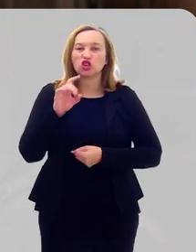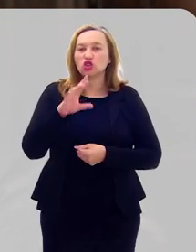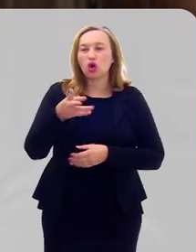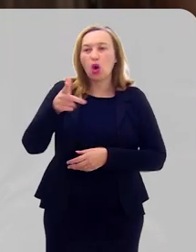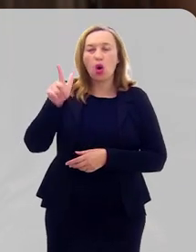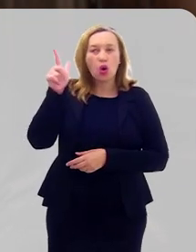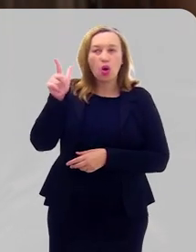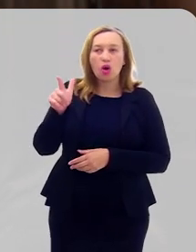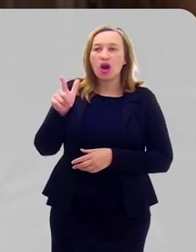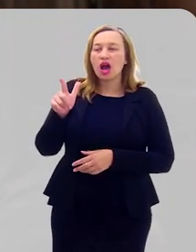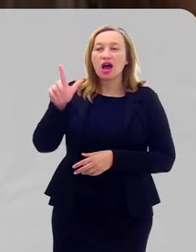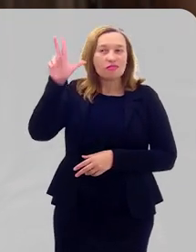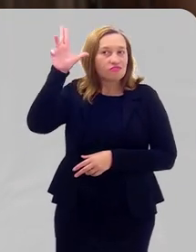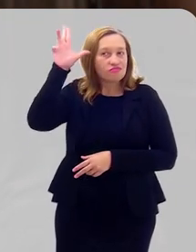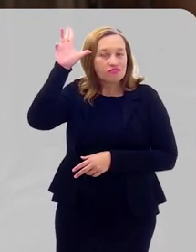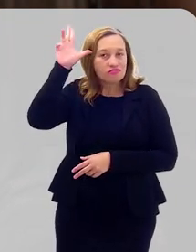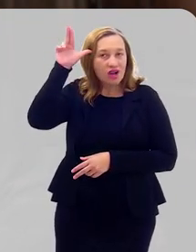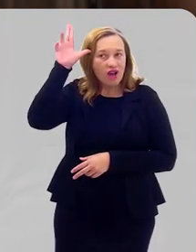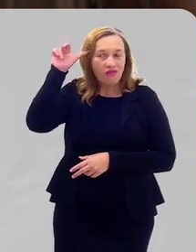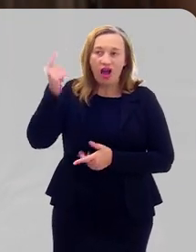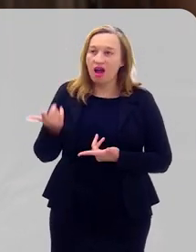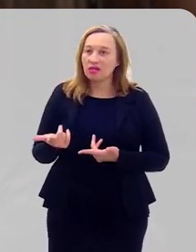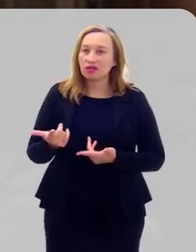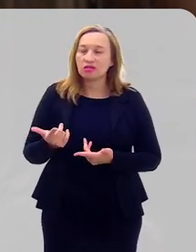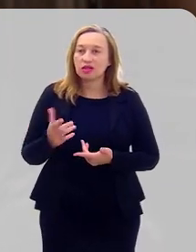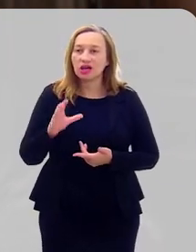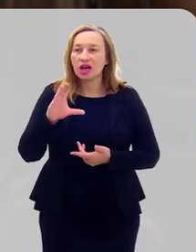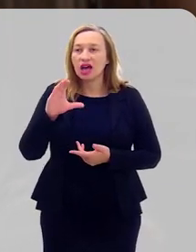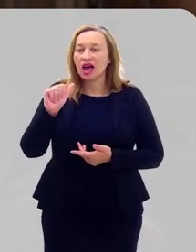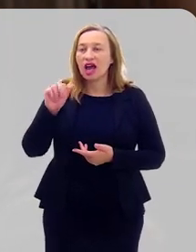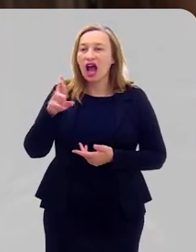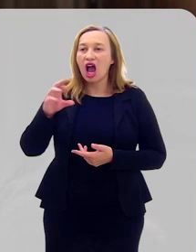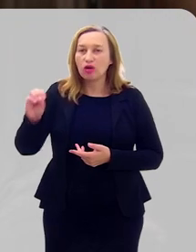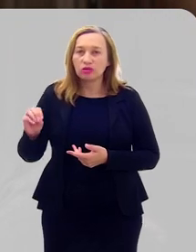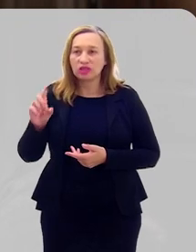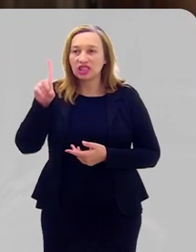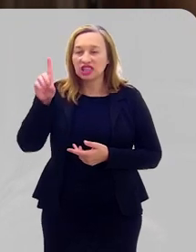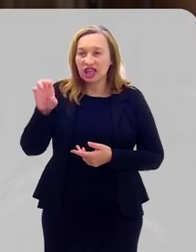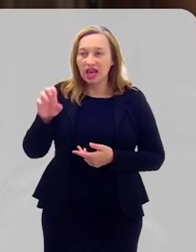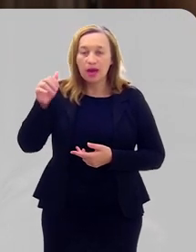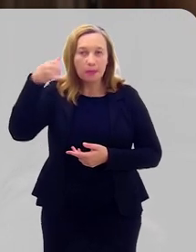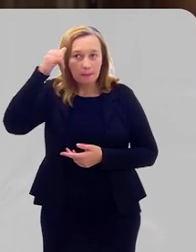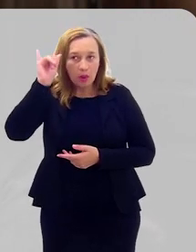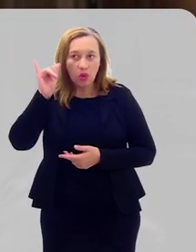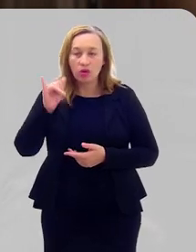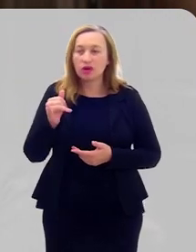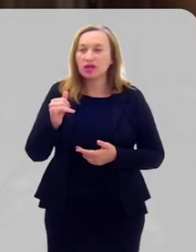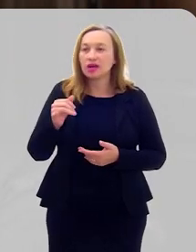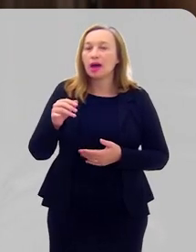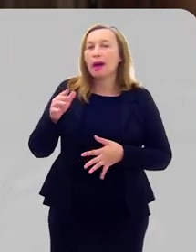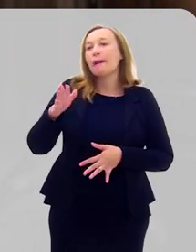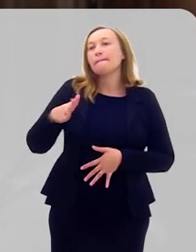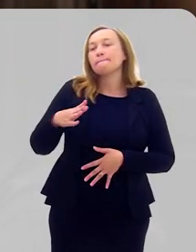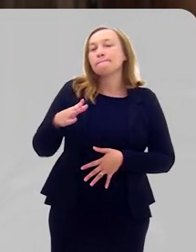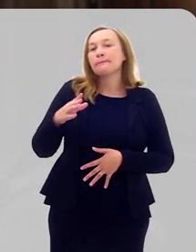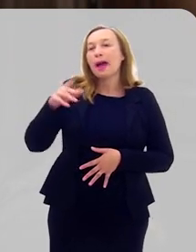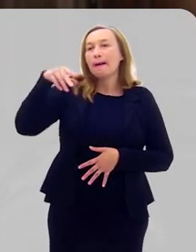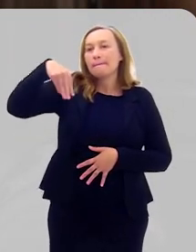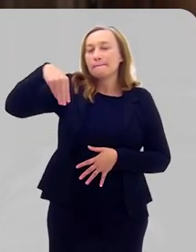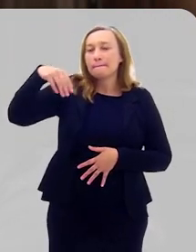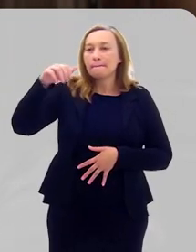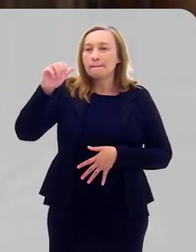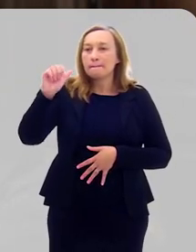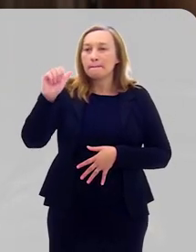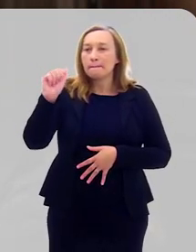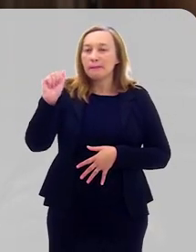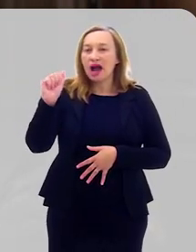carro de boi. Carroça. Carro de boi. Meu pai abriu 22 igrejas. DG andou muito disso. Mato Grosso, Paraguai, Minas Gerais. Lá em casa, cada